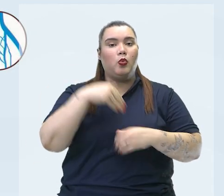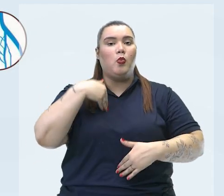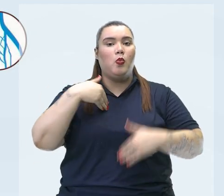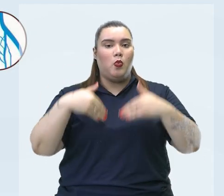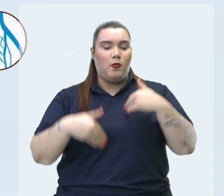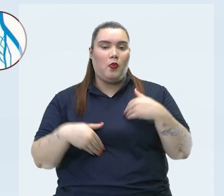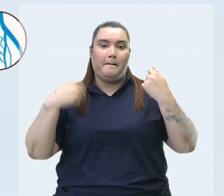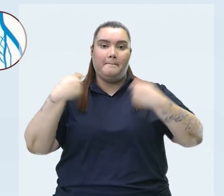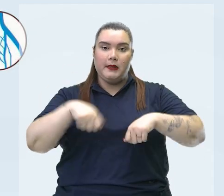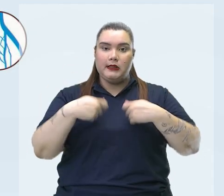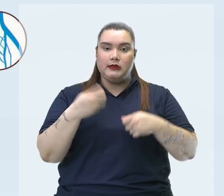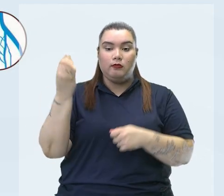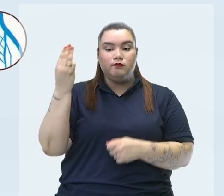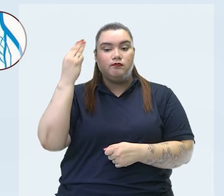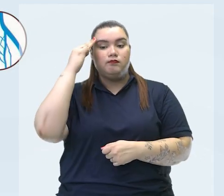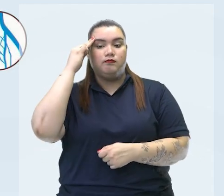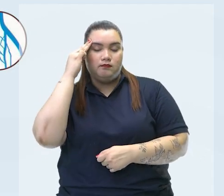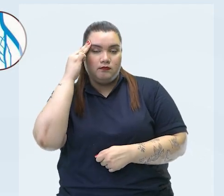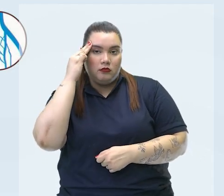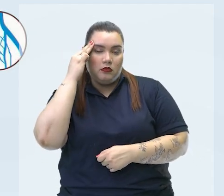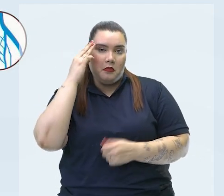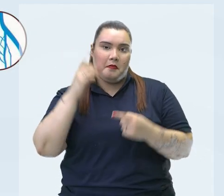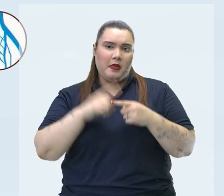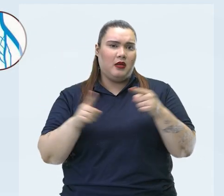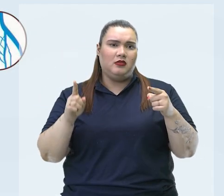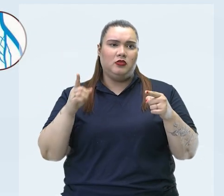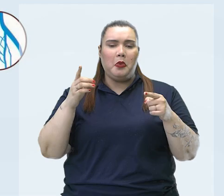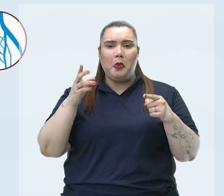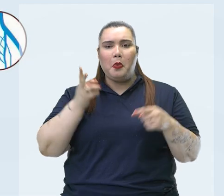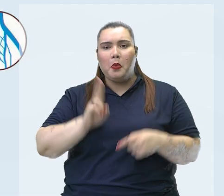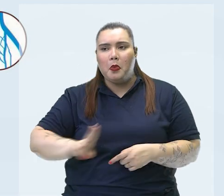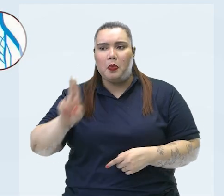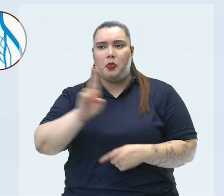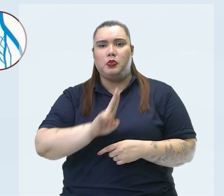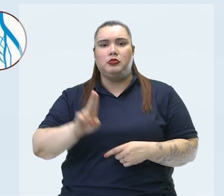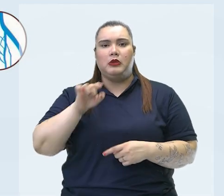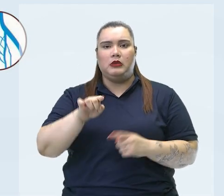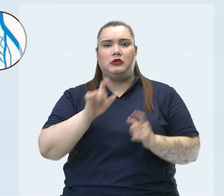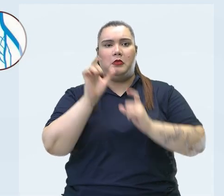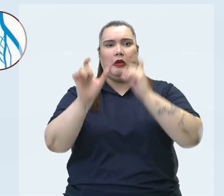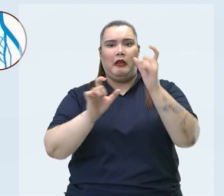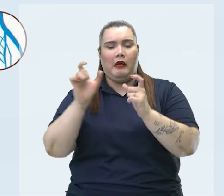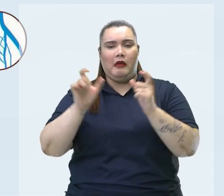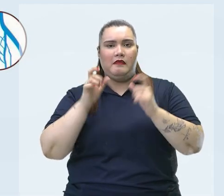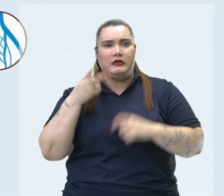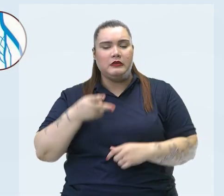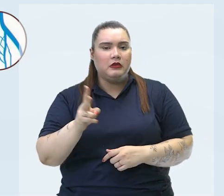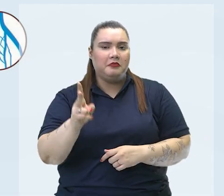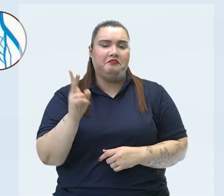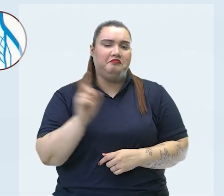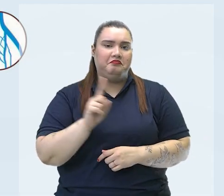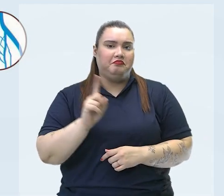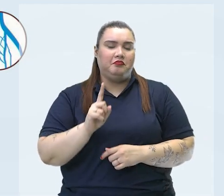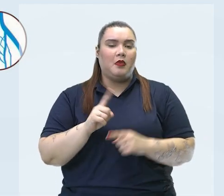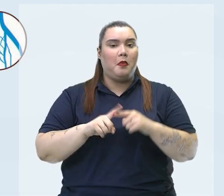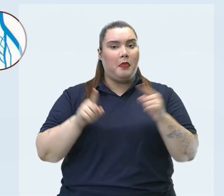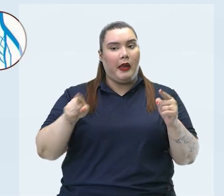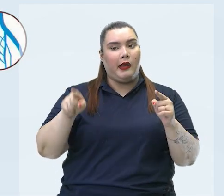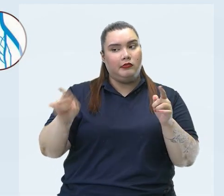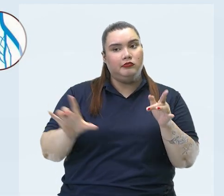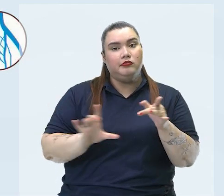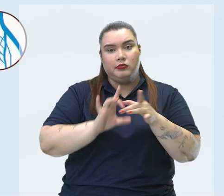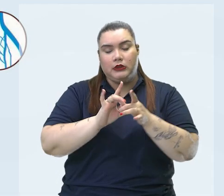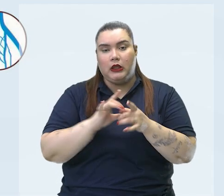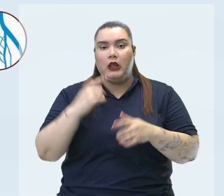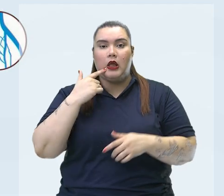Algo que a gente precisa memorizar também, embora a gente não utilize com tanta frequência esse tipo de vocabulário, mas ela faz parte desse idioma, então a gente